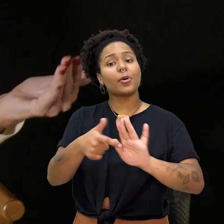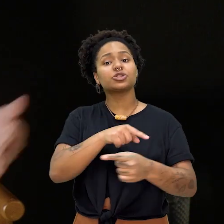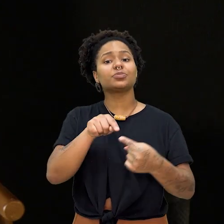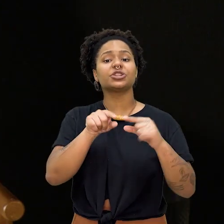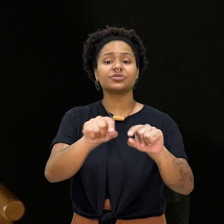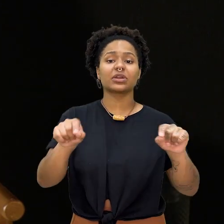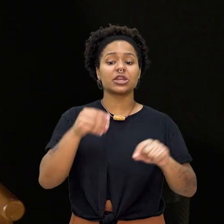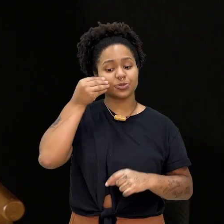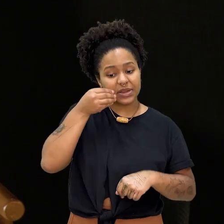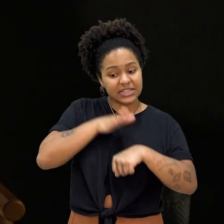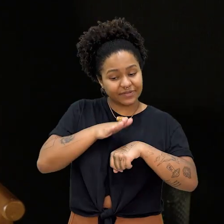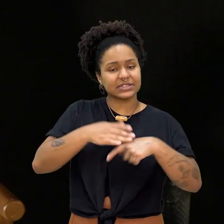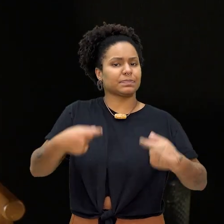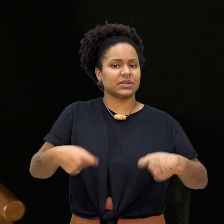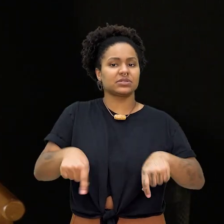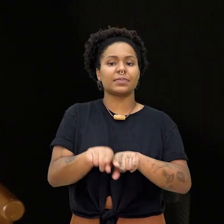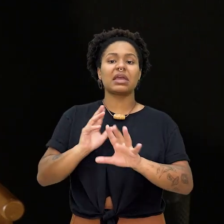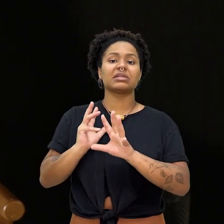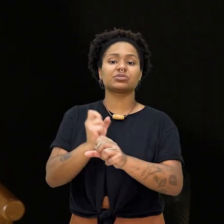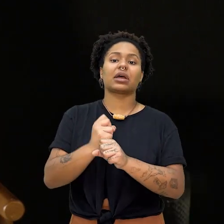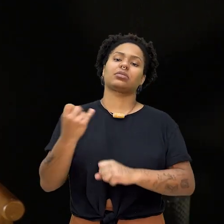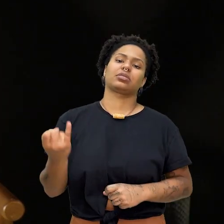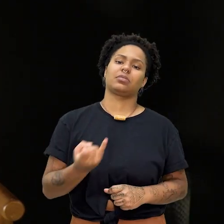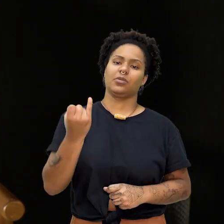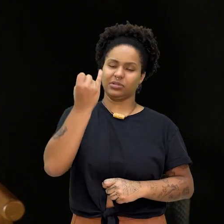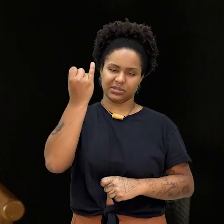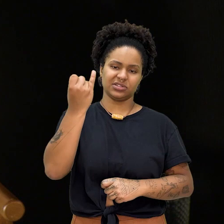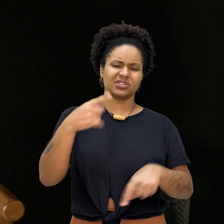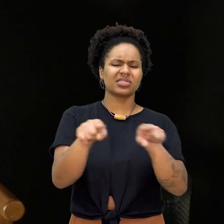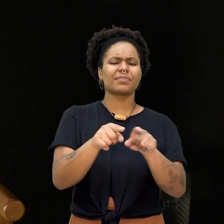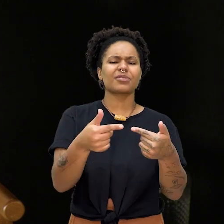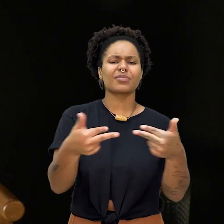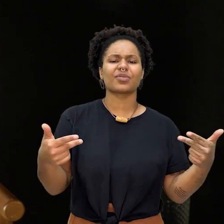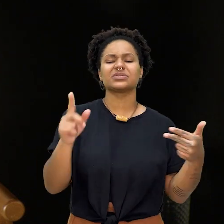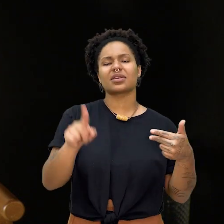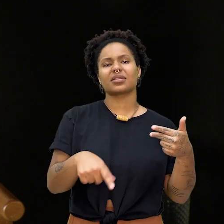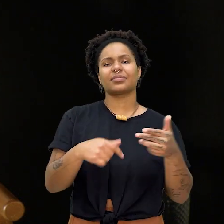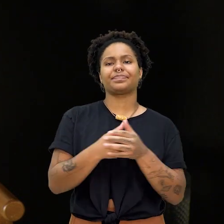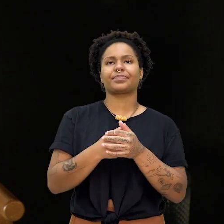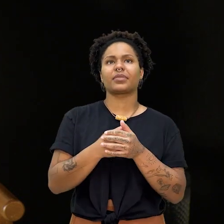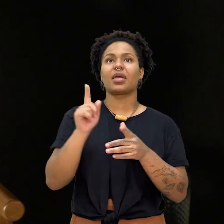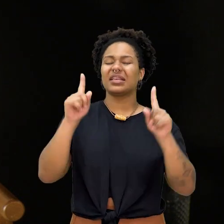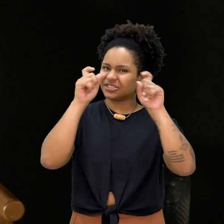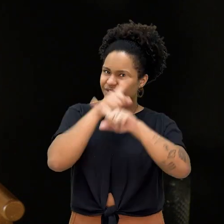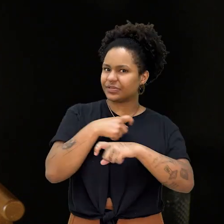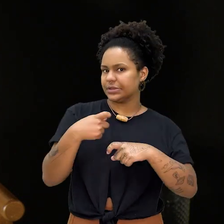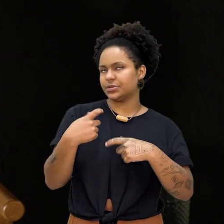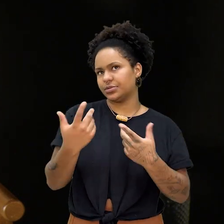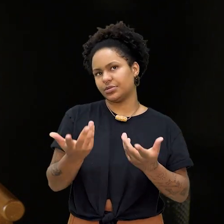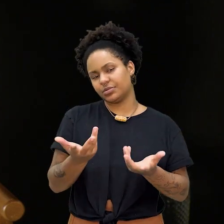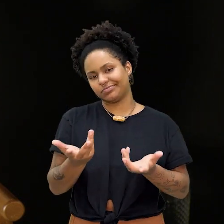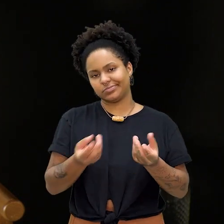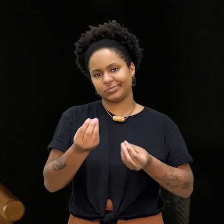precisava ser feita, os resultados são muito importantes, e tem uma coisa que é difícil, quer